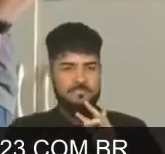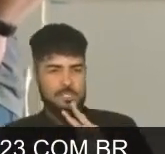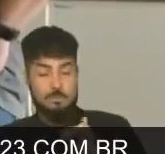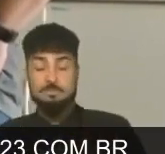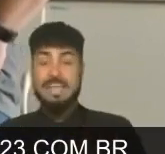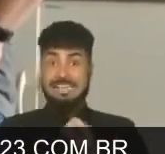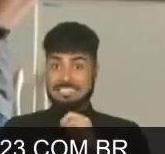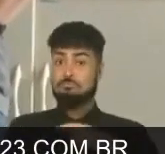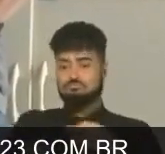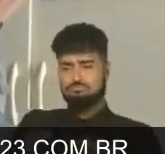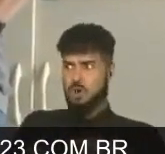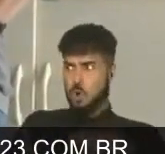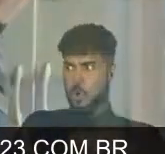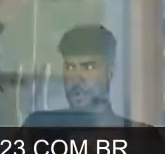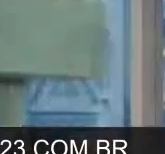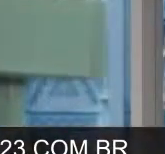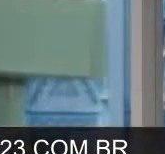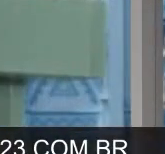pode pegar até 15 anos de prisão.